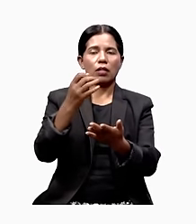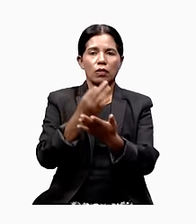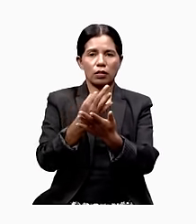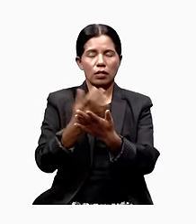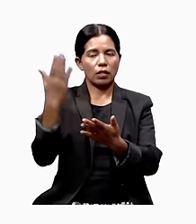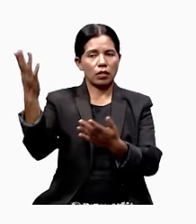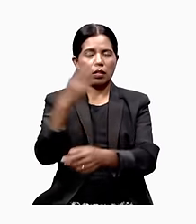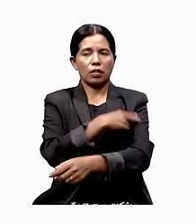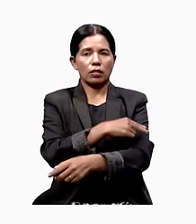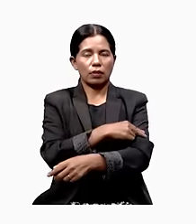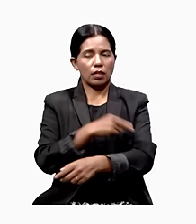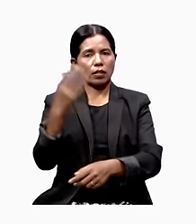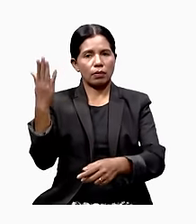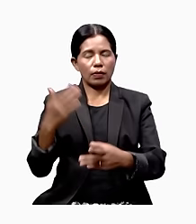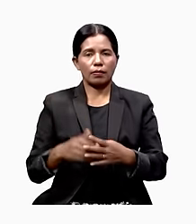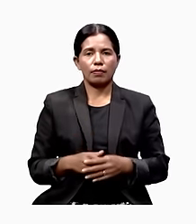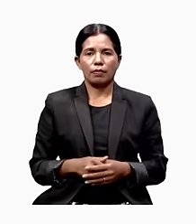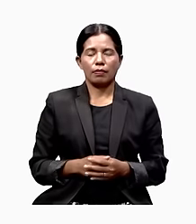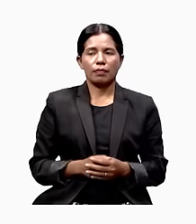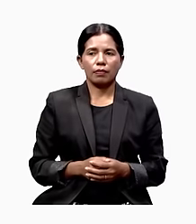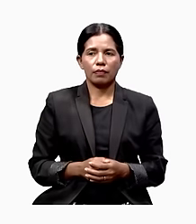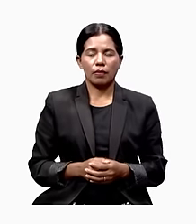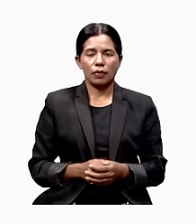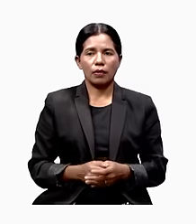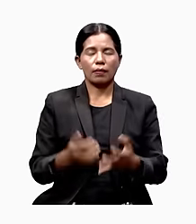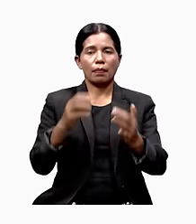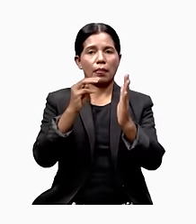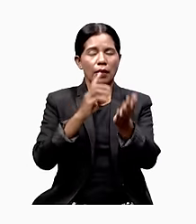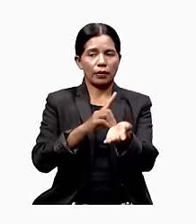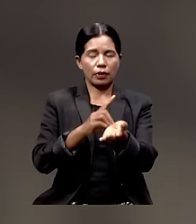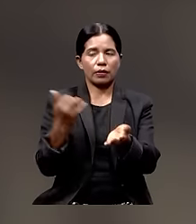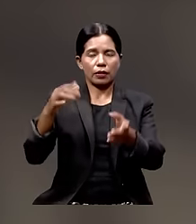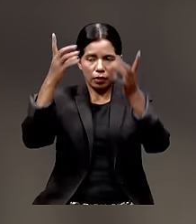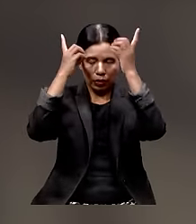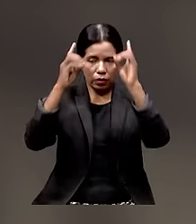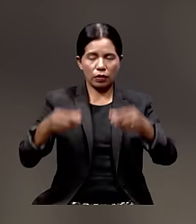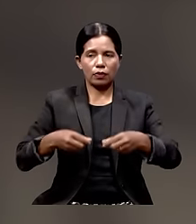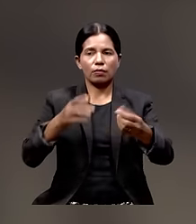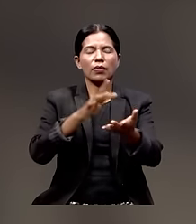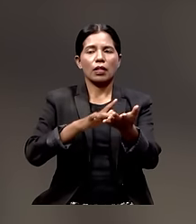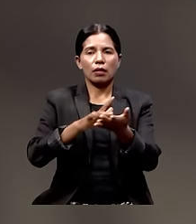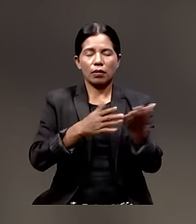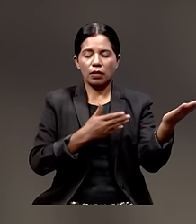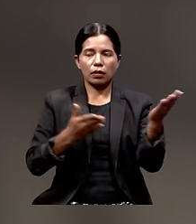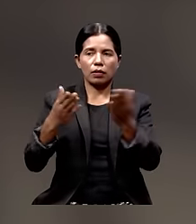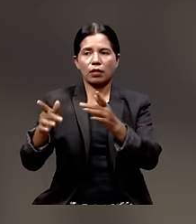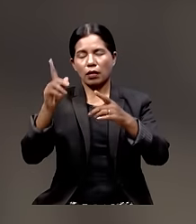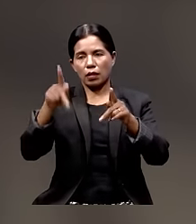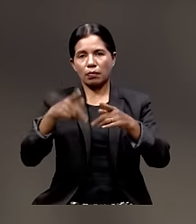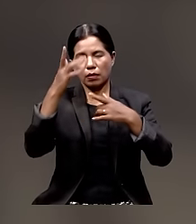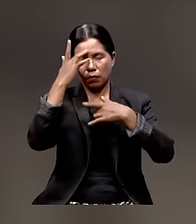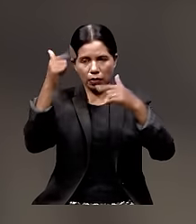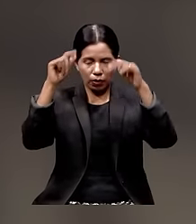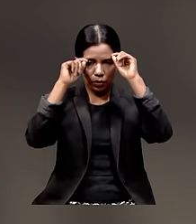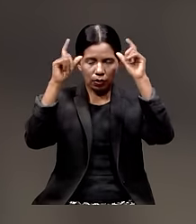ao hospital refere. No é médico sira decide fode tai moro no haruka fila paciente mai Timor